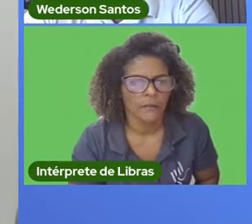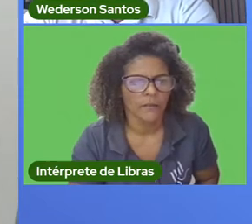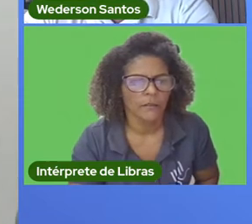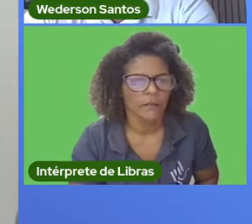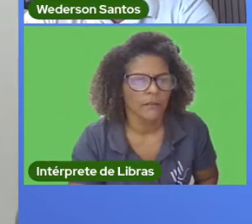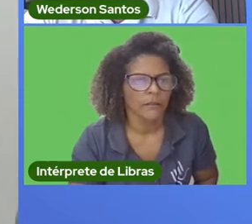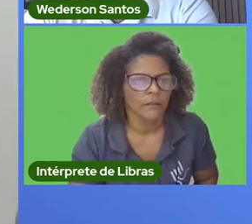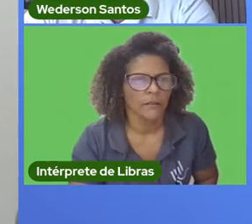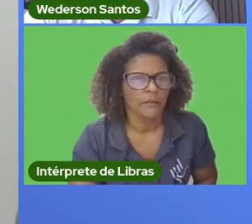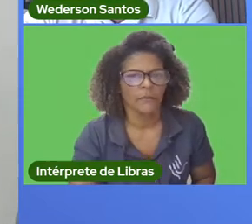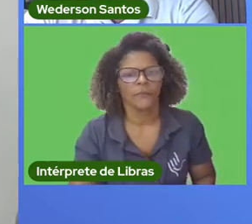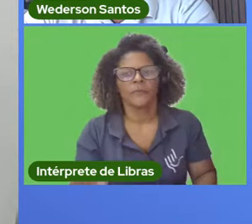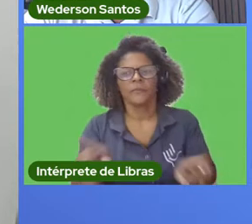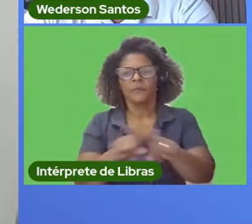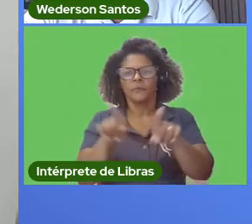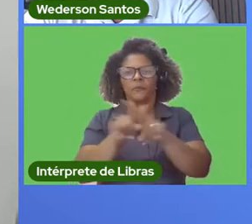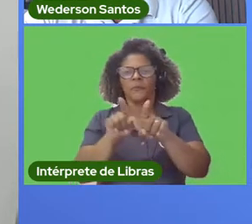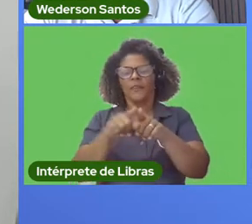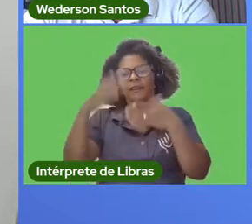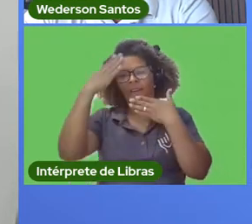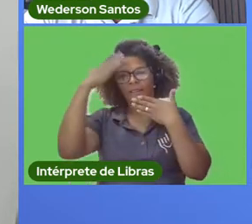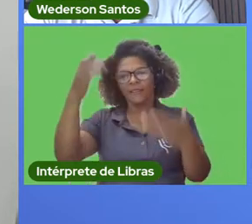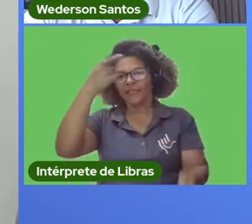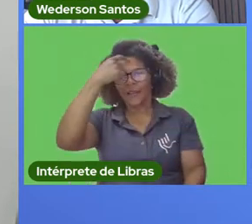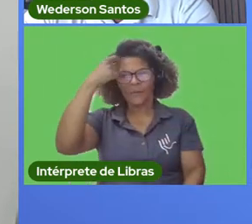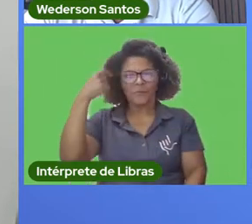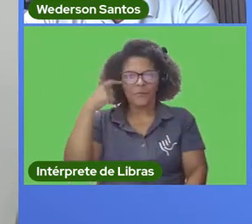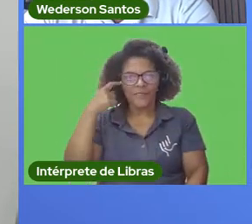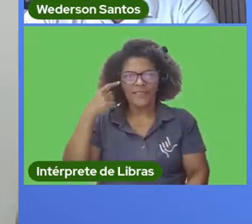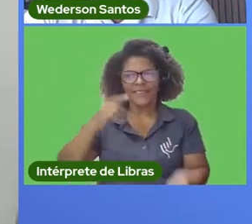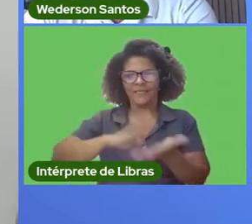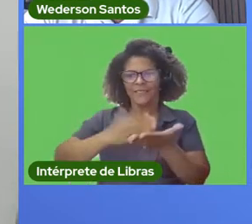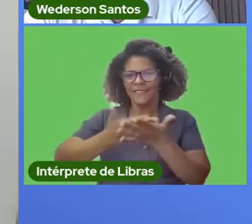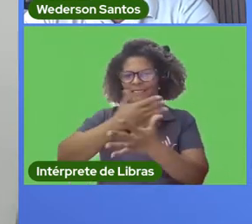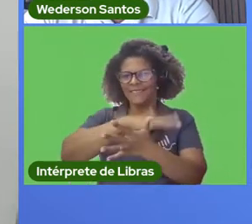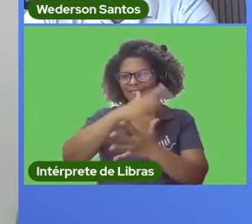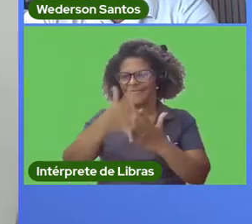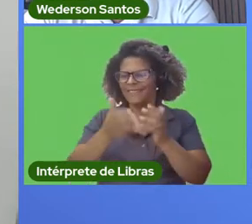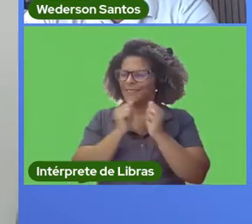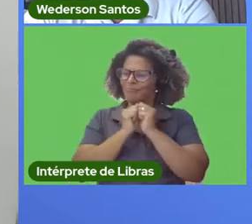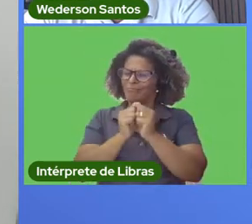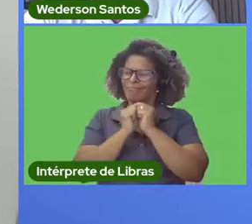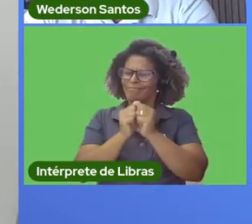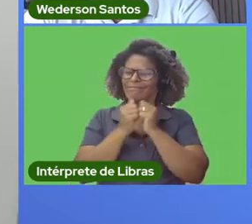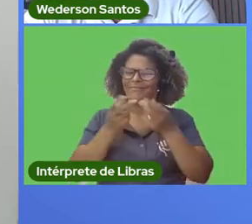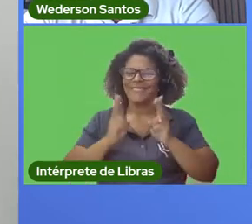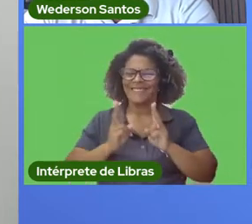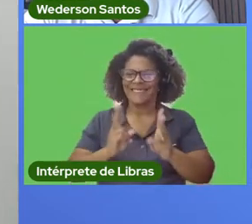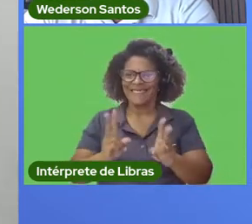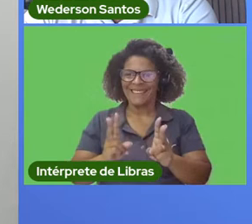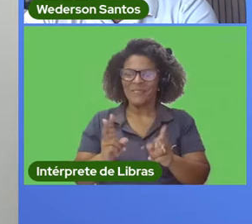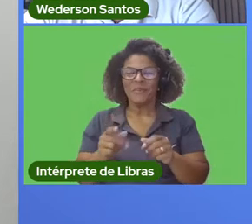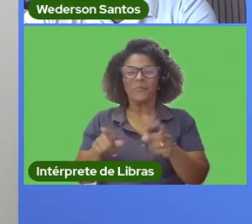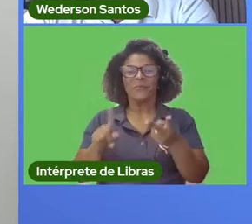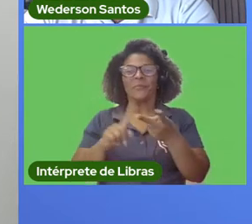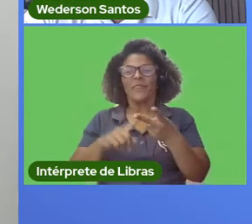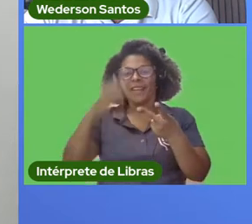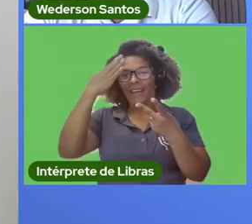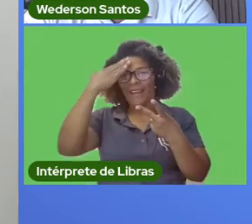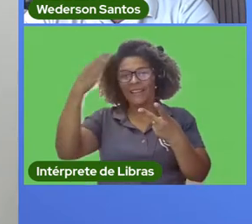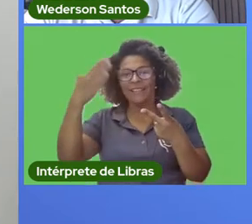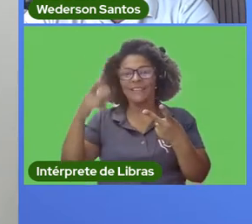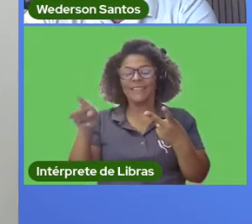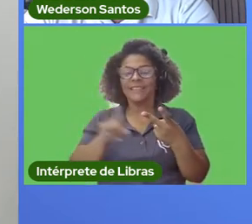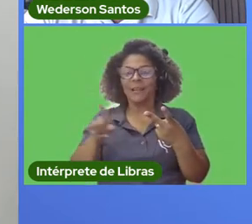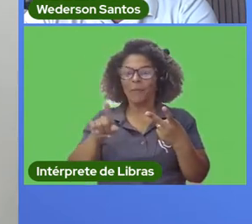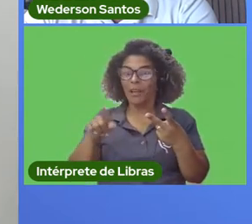né? Primeiro a Brígida Pimenta, nossa intérprete de Libras, que está aqui conosco. Brígida sempre com a gente, né? É, agradecer, assim, a